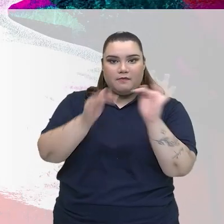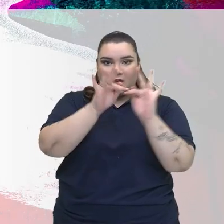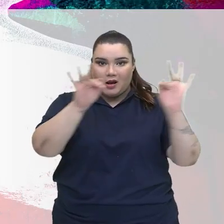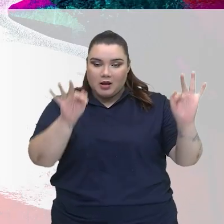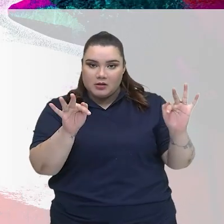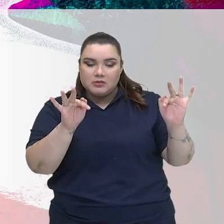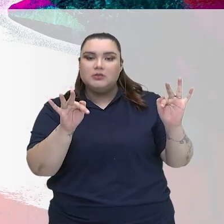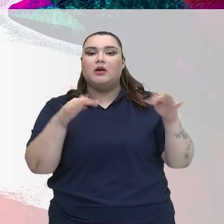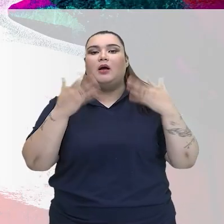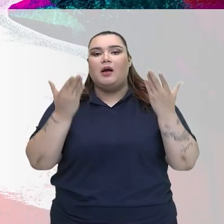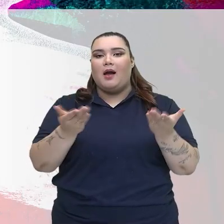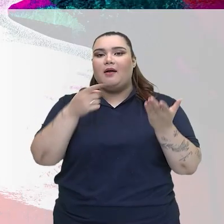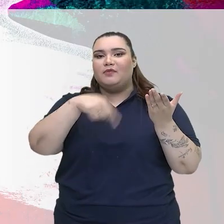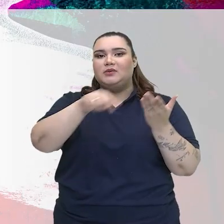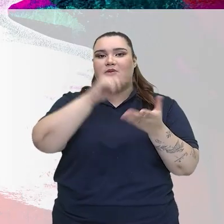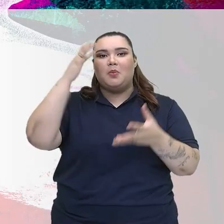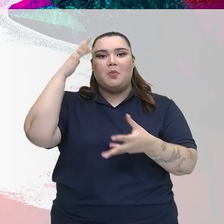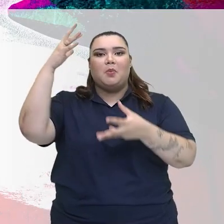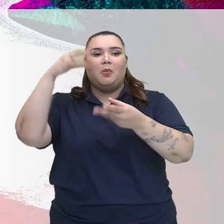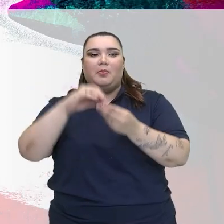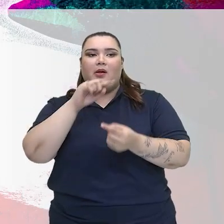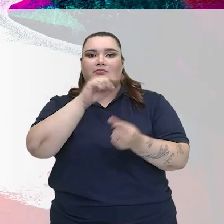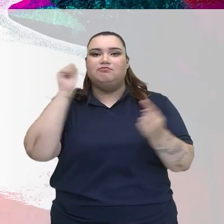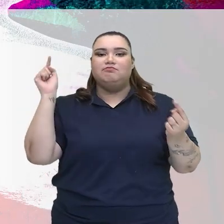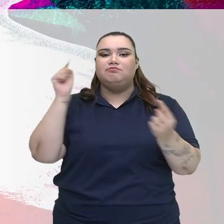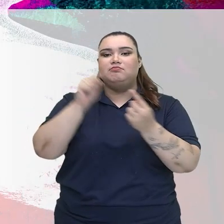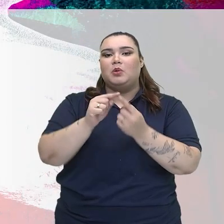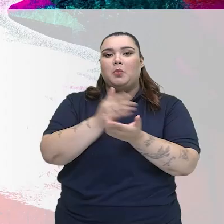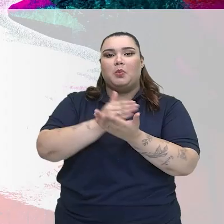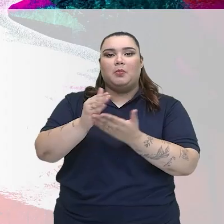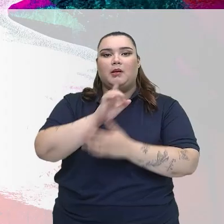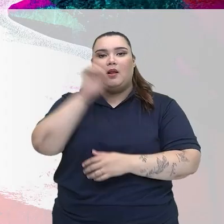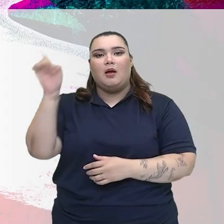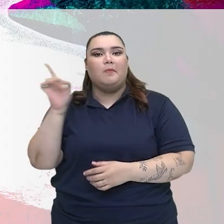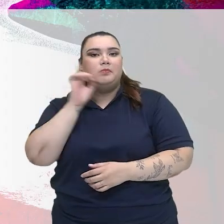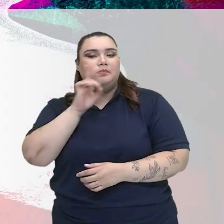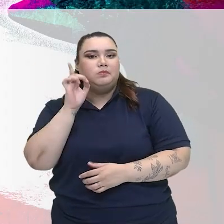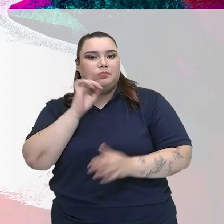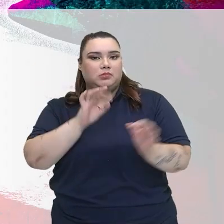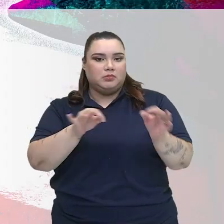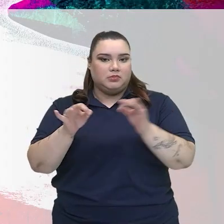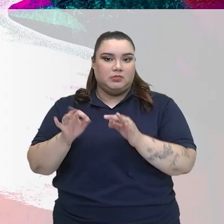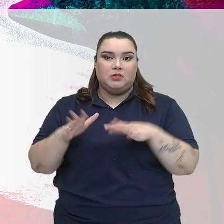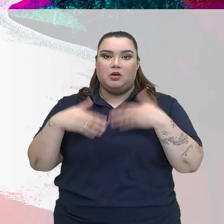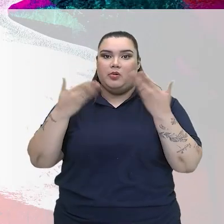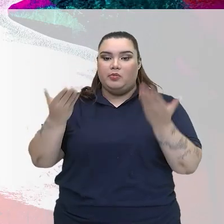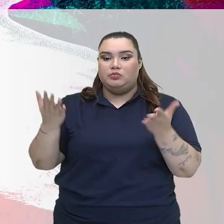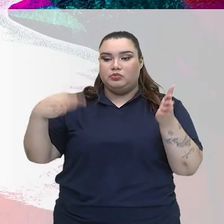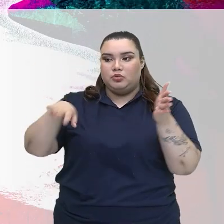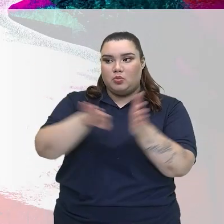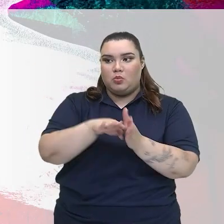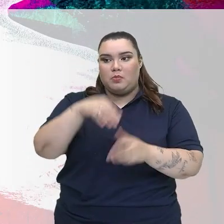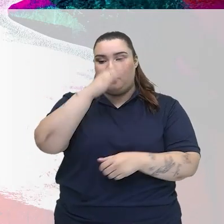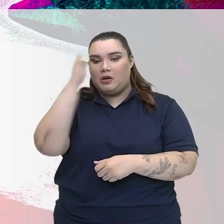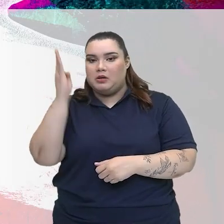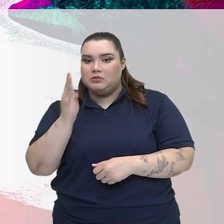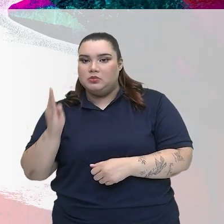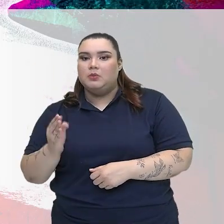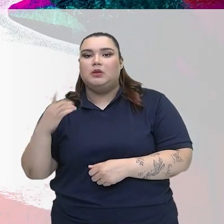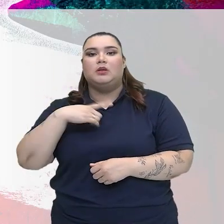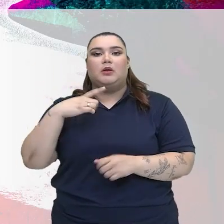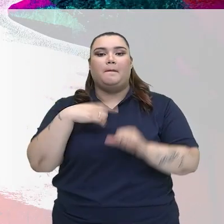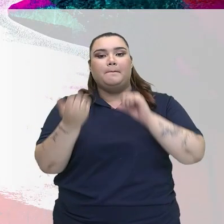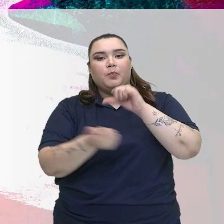street dance, vocês sabem que é porque começou lá nos Estados Unidos. E só quando veio para o Brasil é que houve